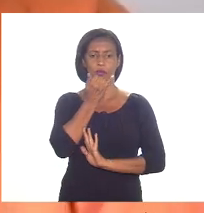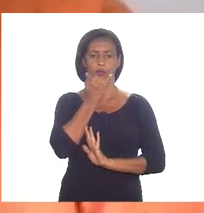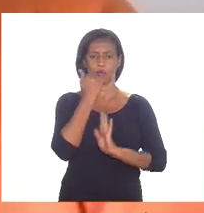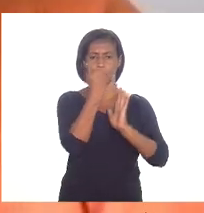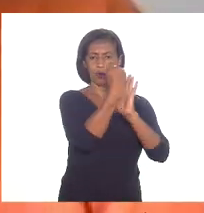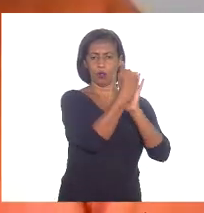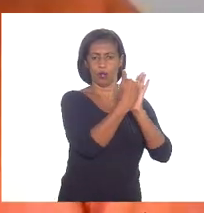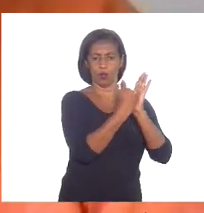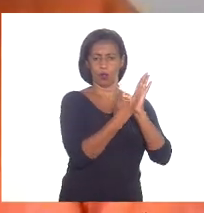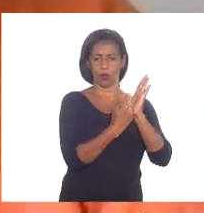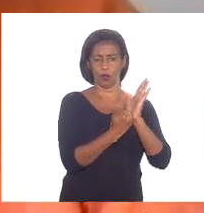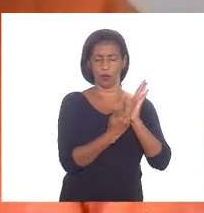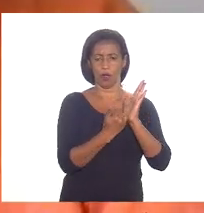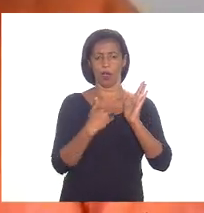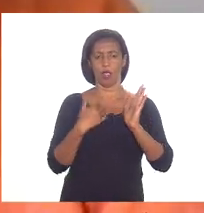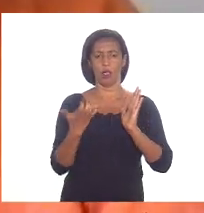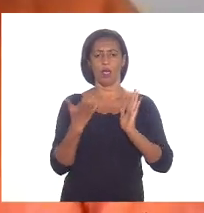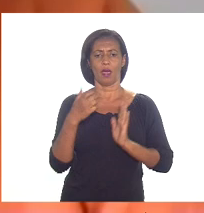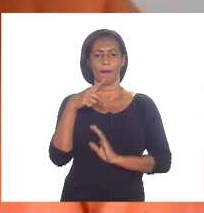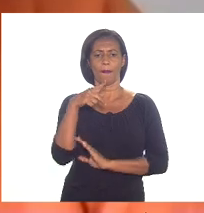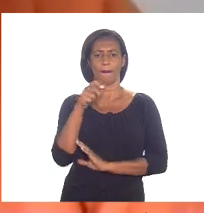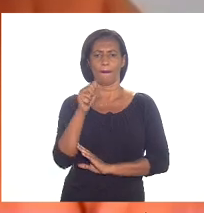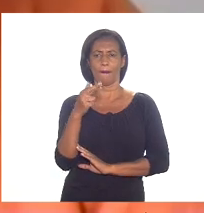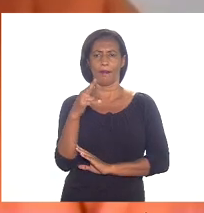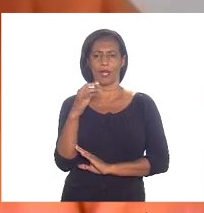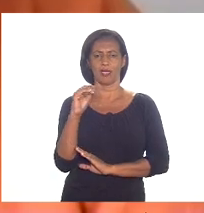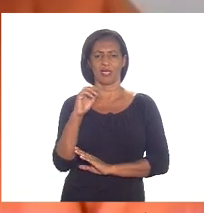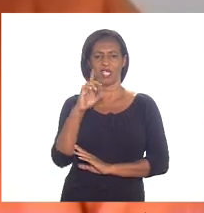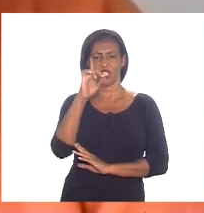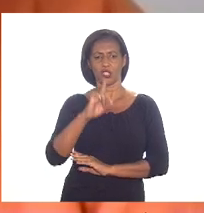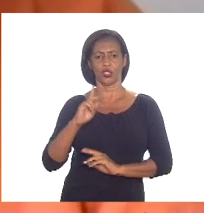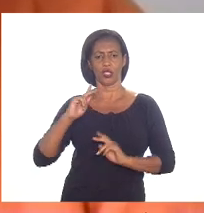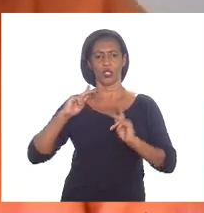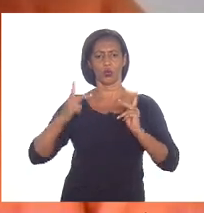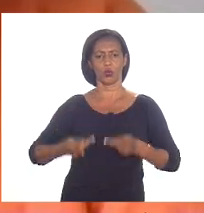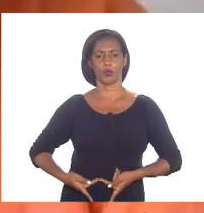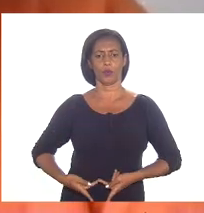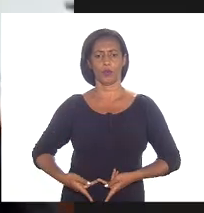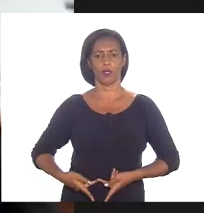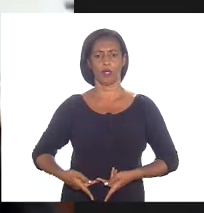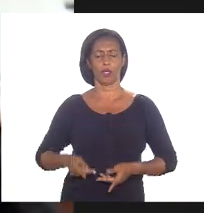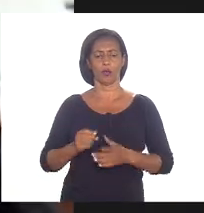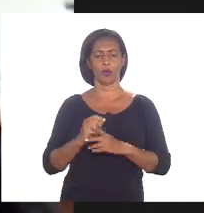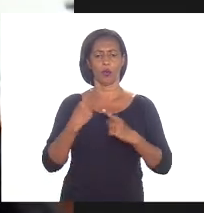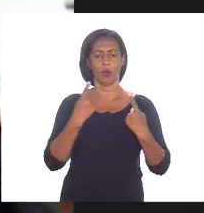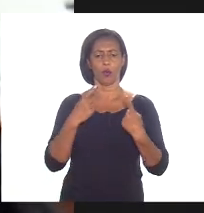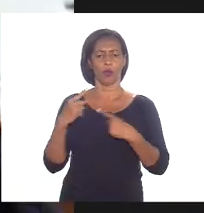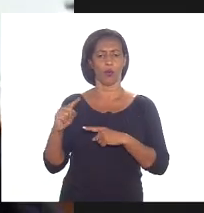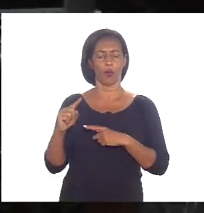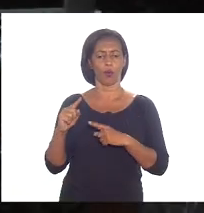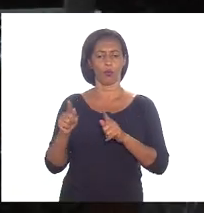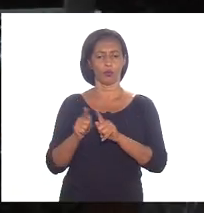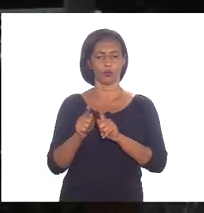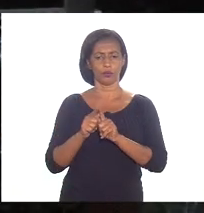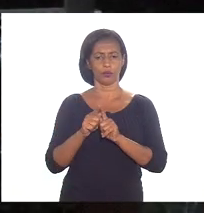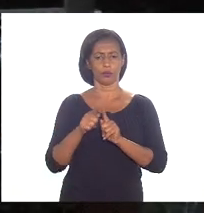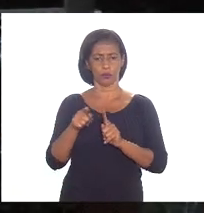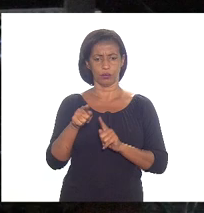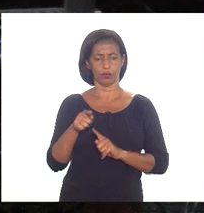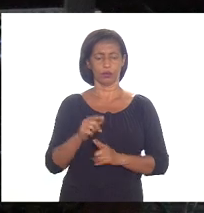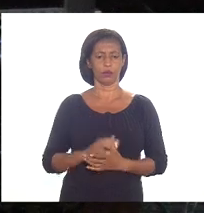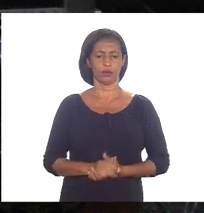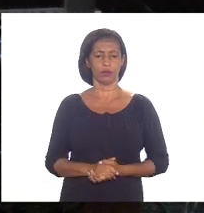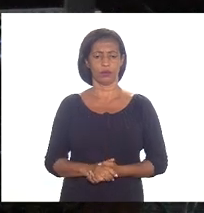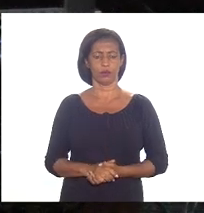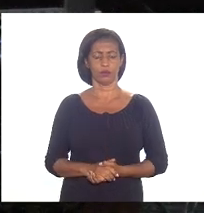é referente a pedir um parecer para a Comissão de Direitos Humanos, entendendo que a temática do combate às drogas... A presidência defere pedido